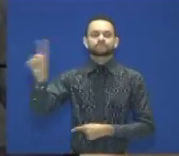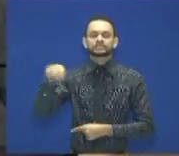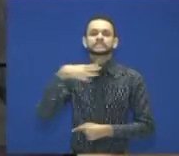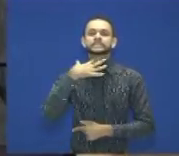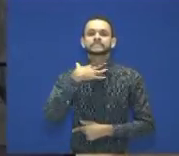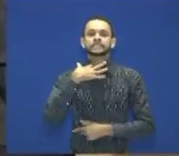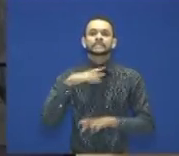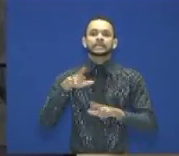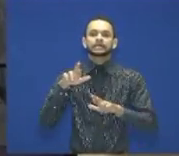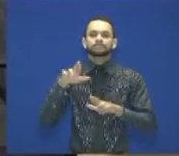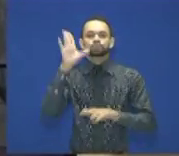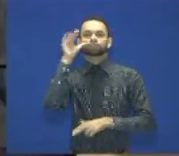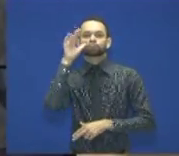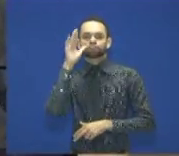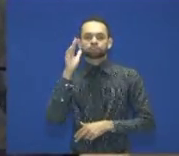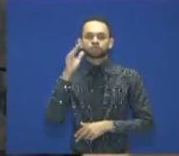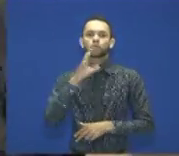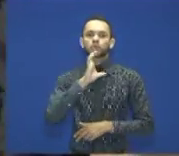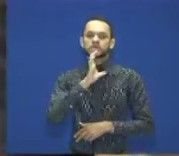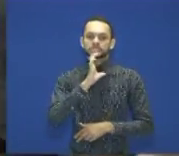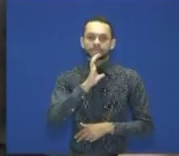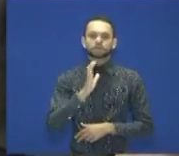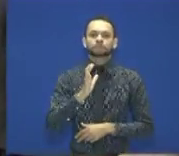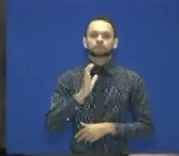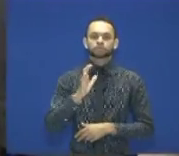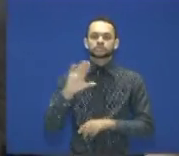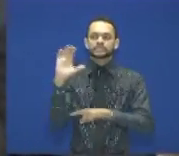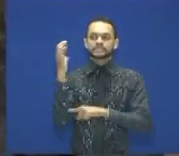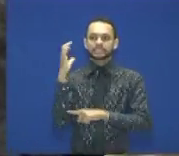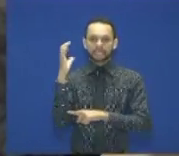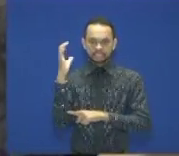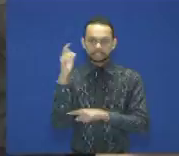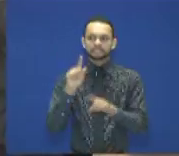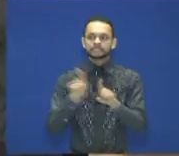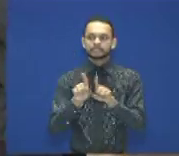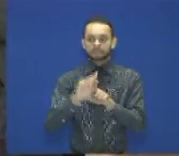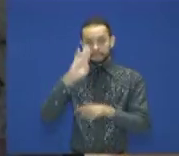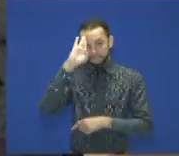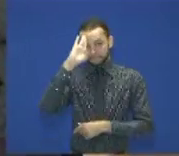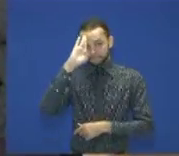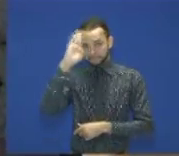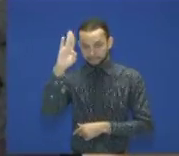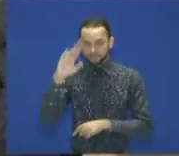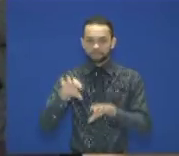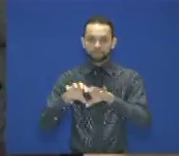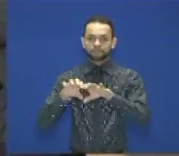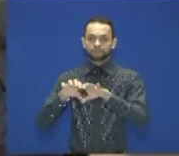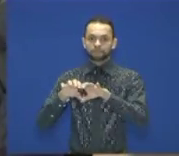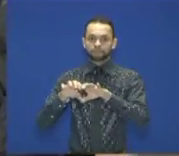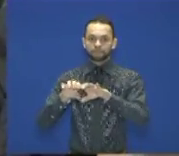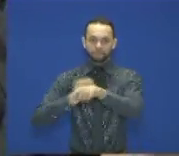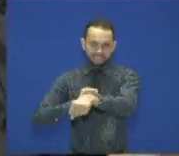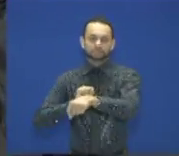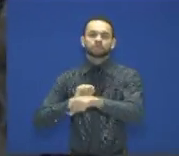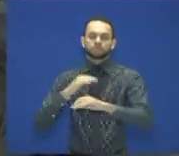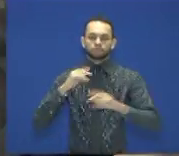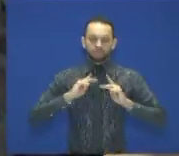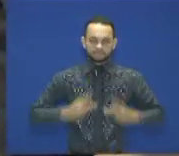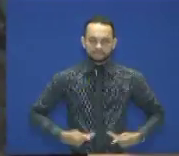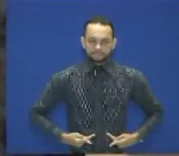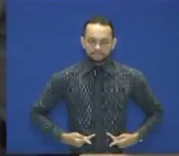conhecimento, pela ciência e, principalmente, pela formação humana, que sempre